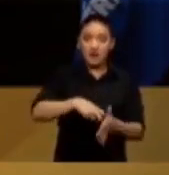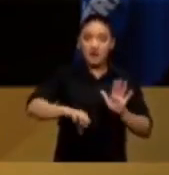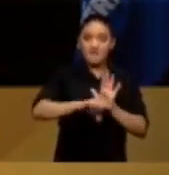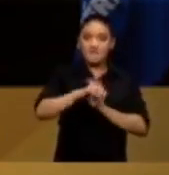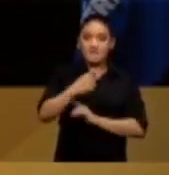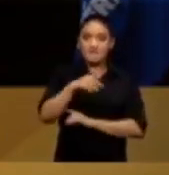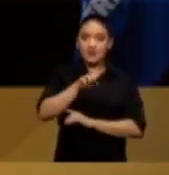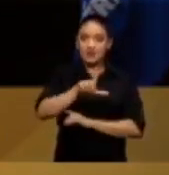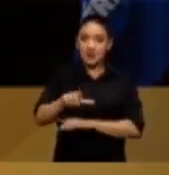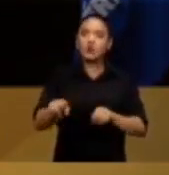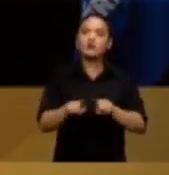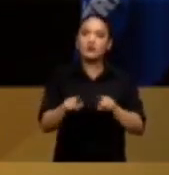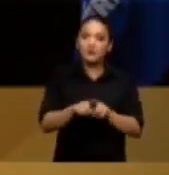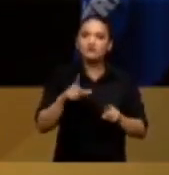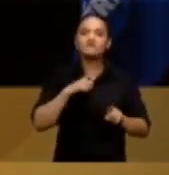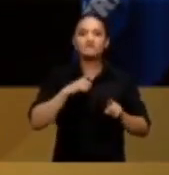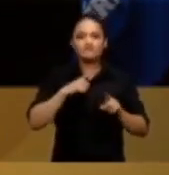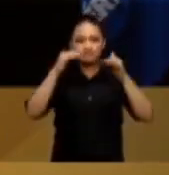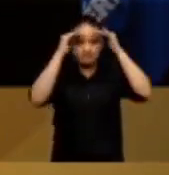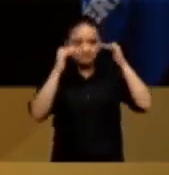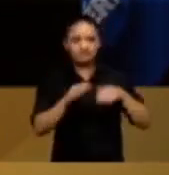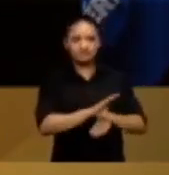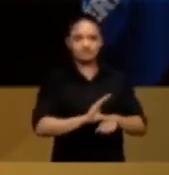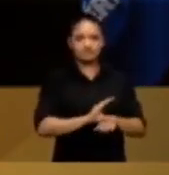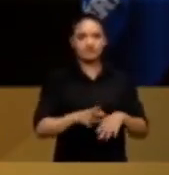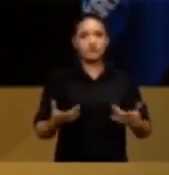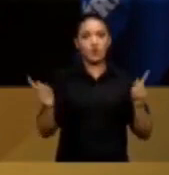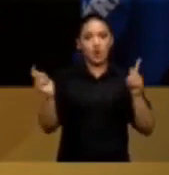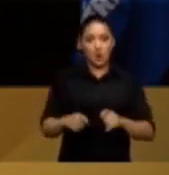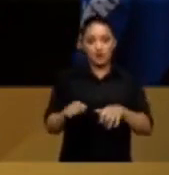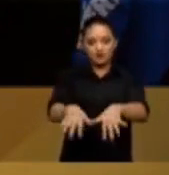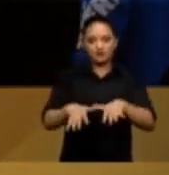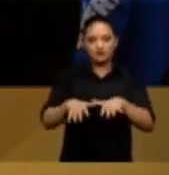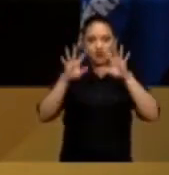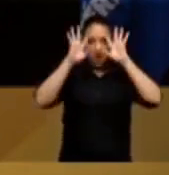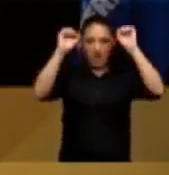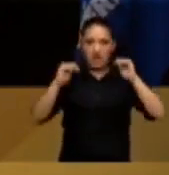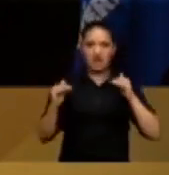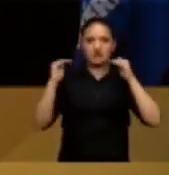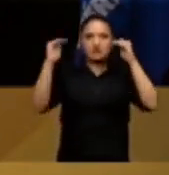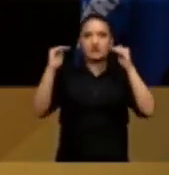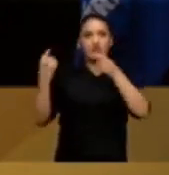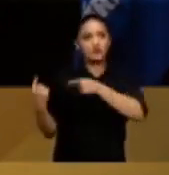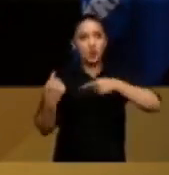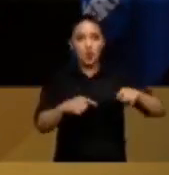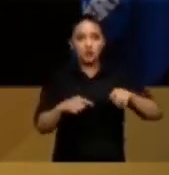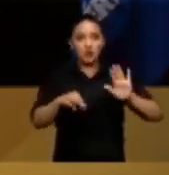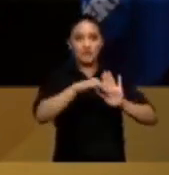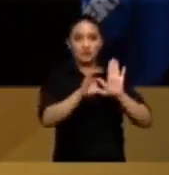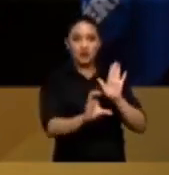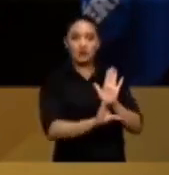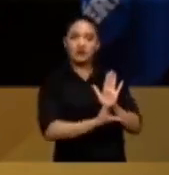constitucional. Em outras palavras, a competência da Suprema Corte para conhecer e julgar incidente de contra-cautela requer